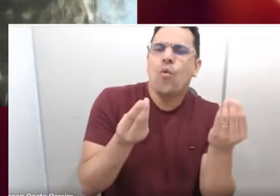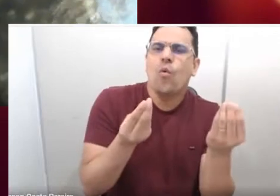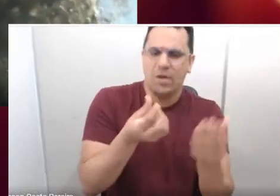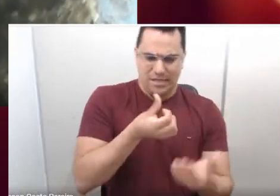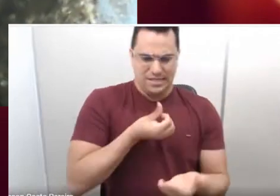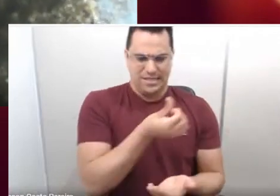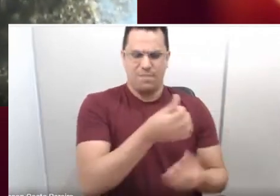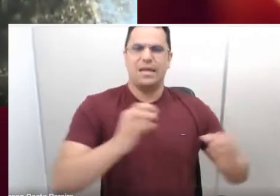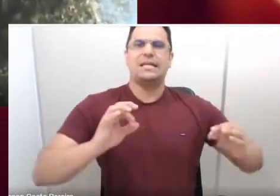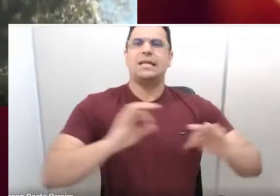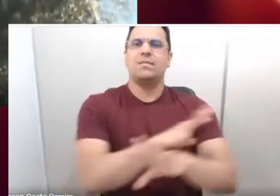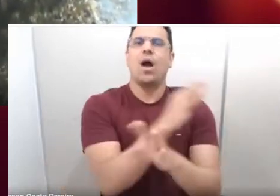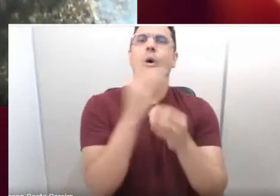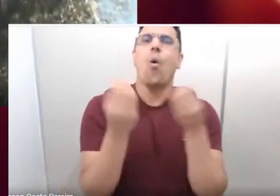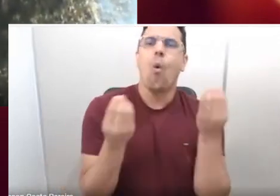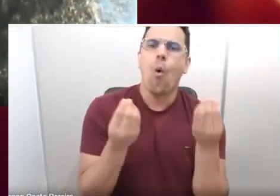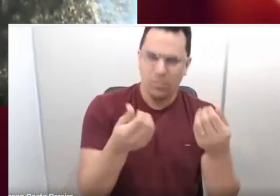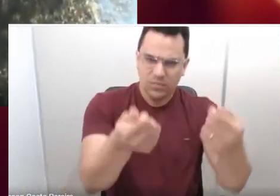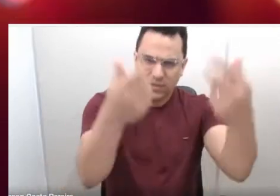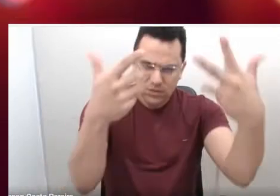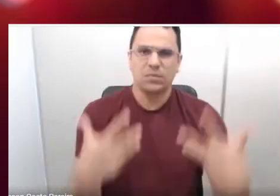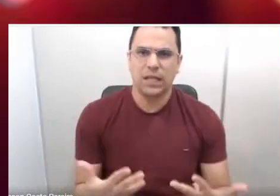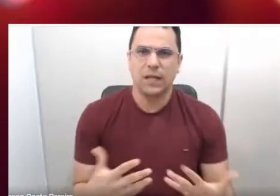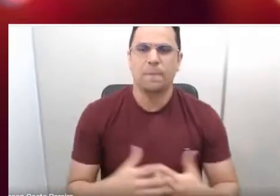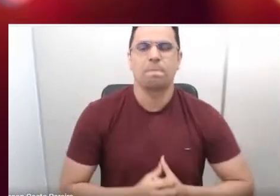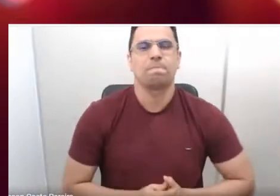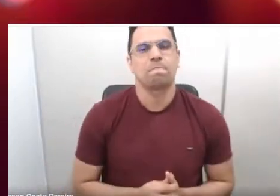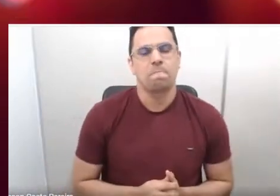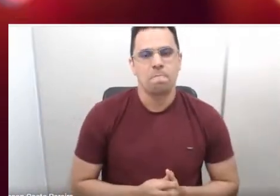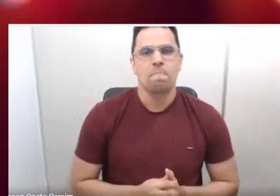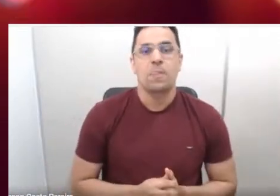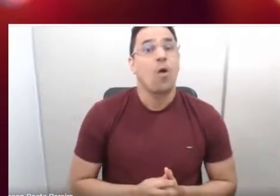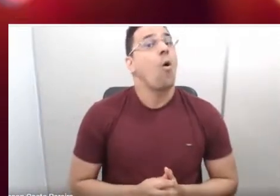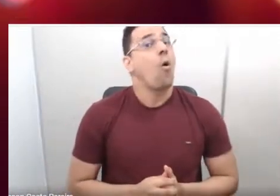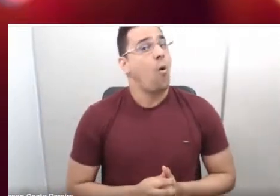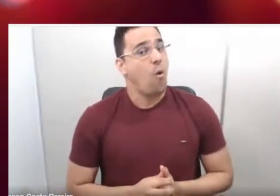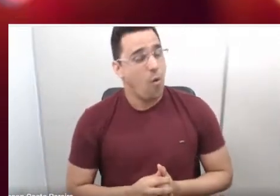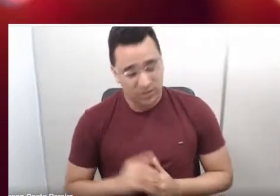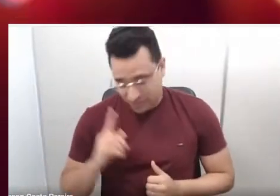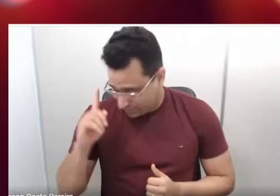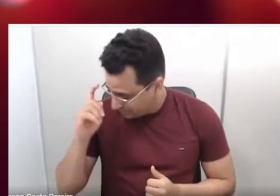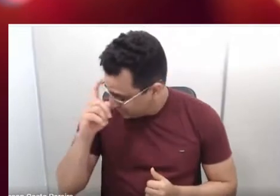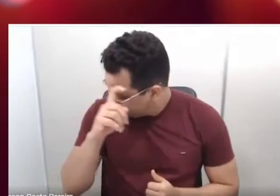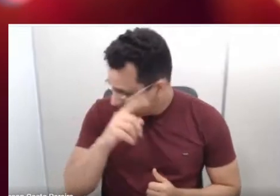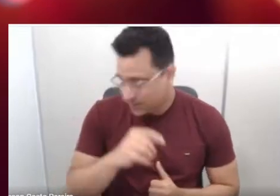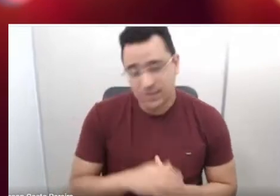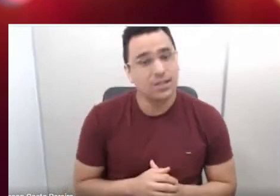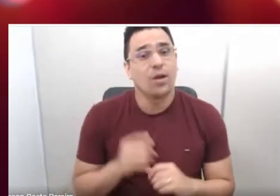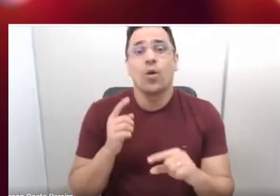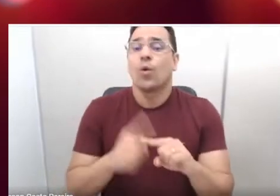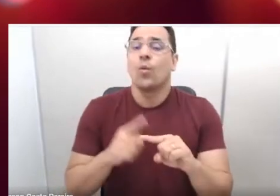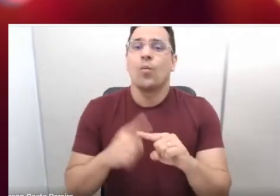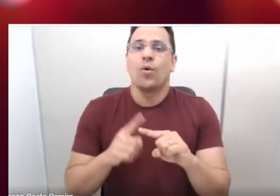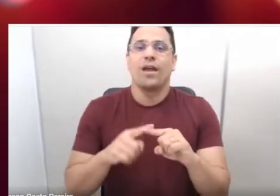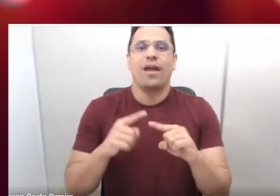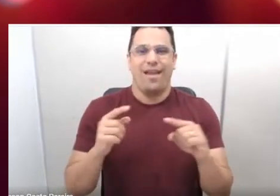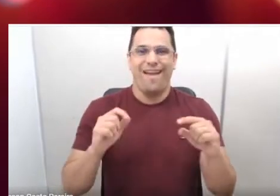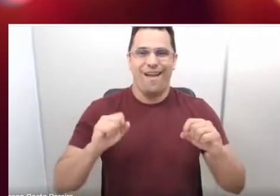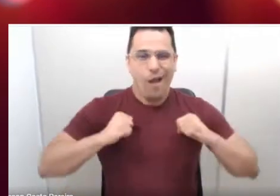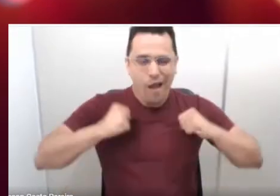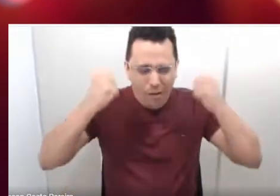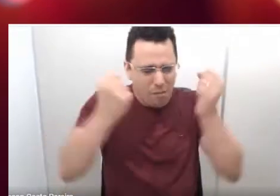nessas circunstâncias. Sim, sim, foi bem complicado. Eu acho que requer um esforço dobrado, porque, por